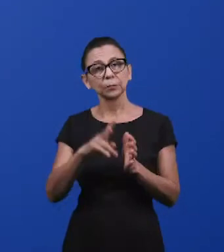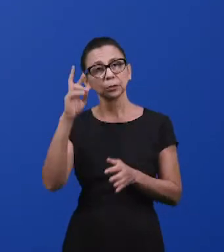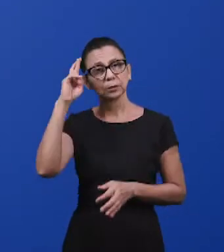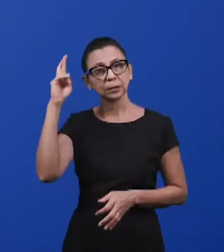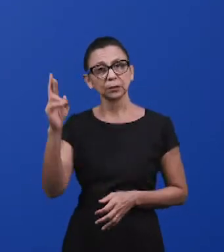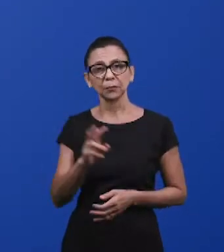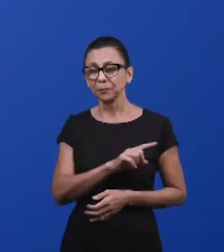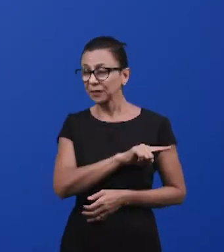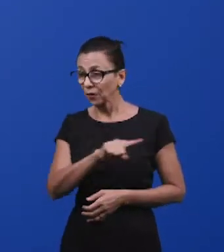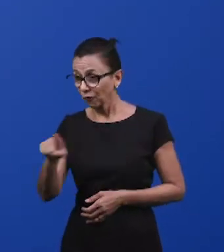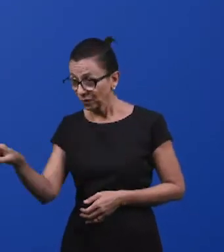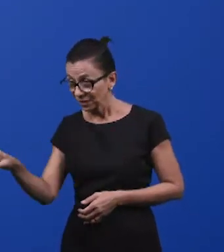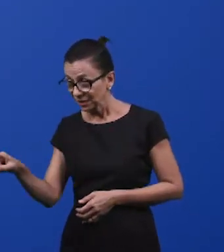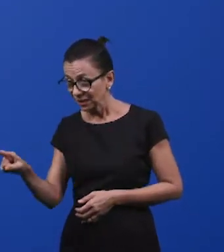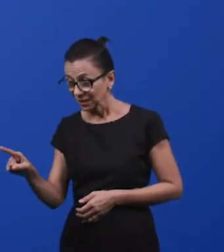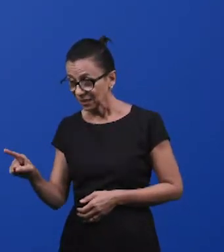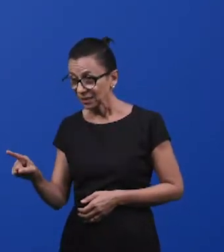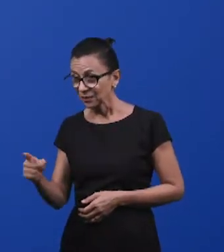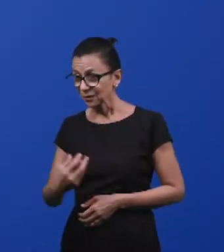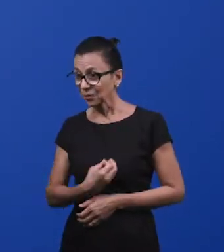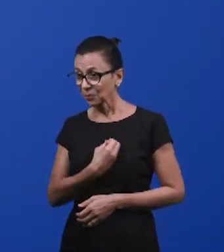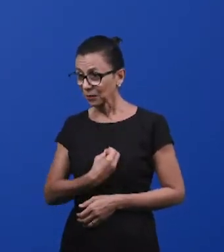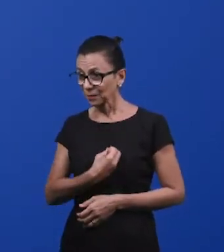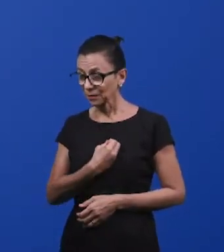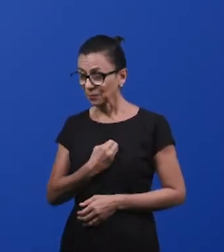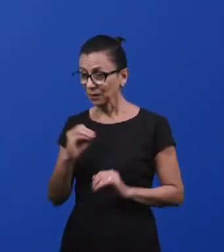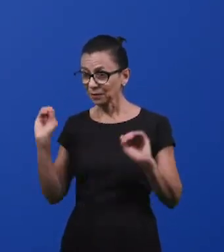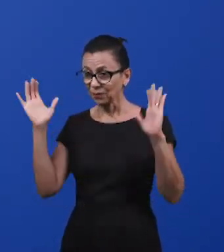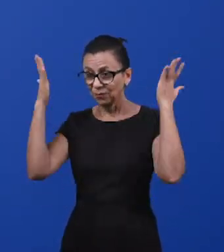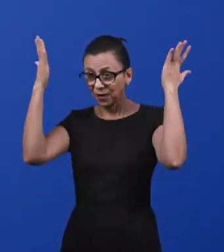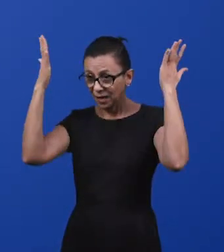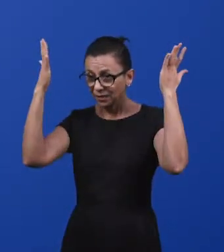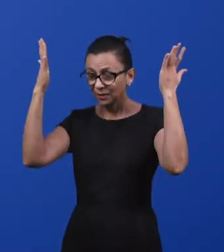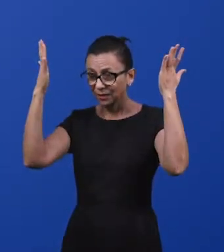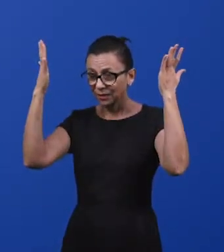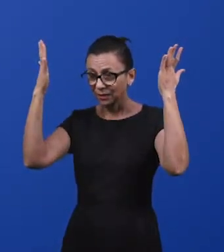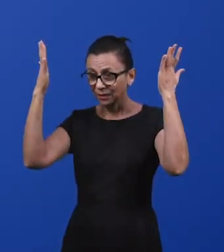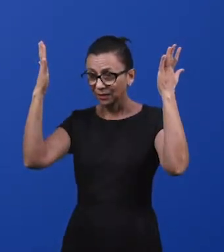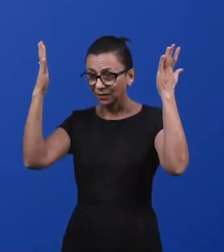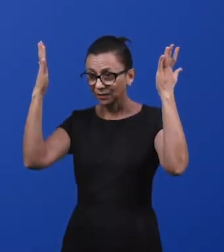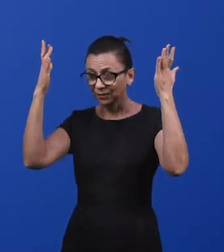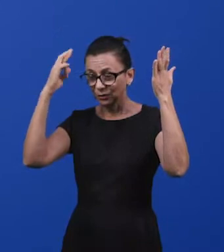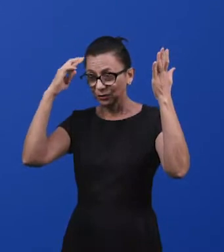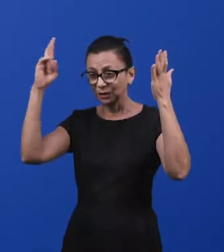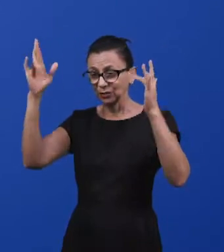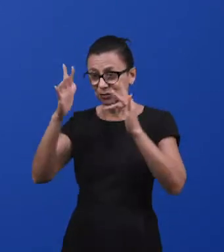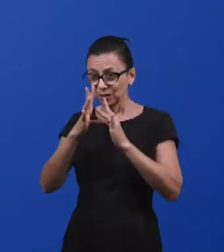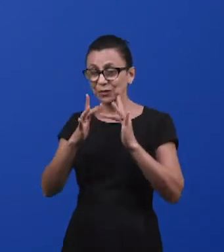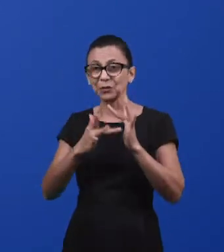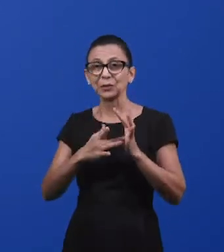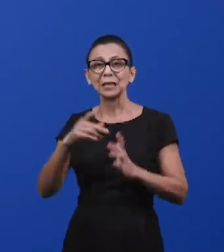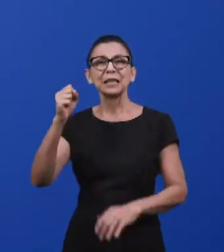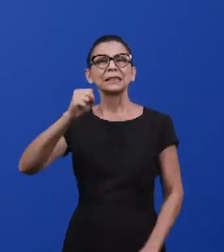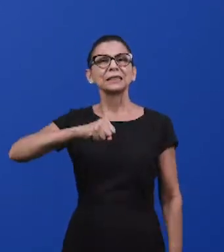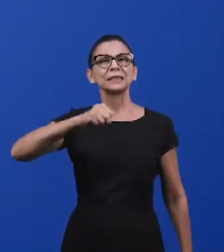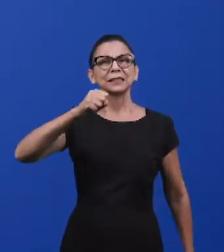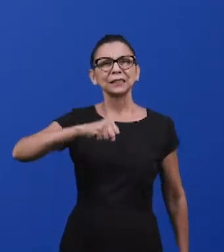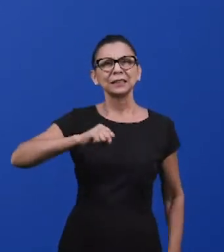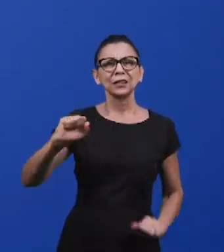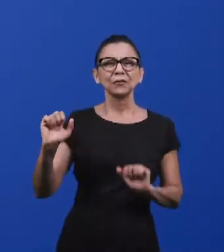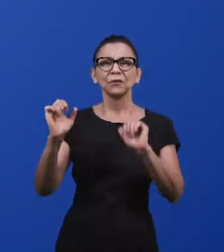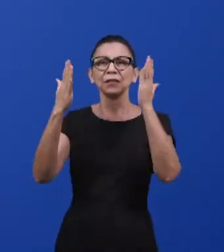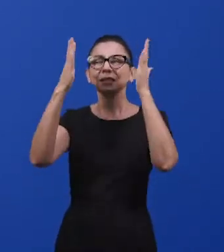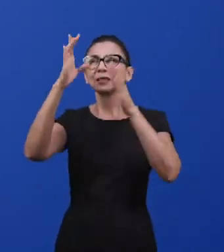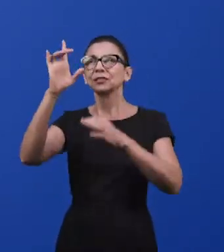da grande ceia? Sim. Glória a Jesus. E essa ceia é de quem? Jesus. De